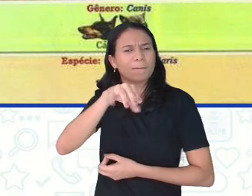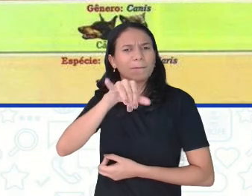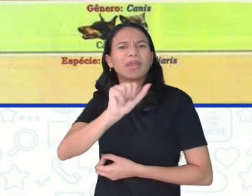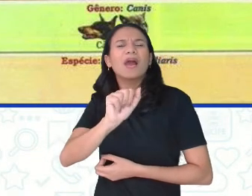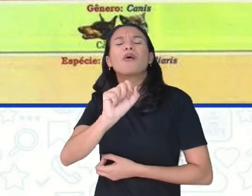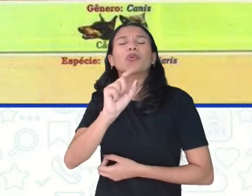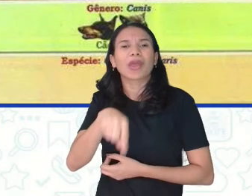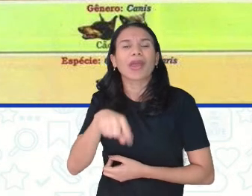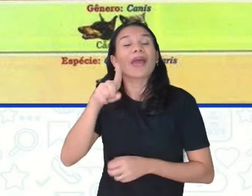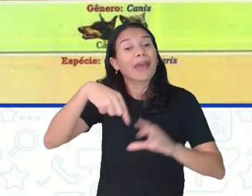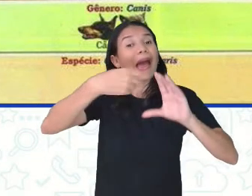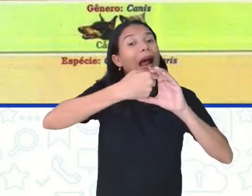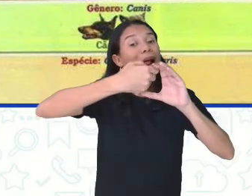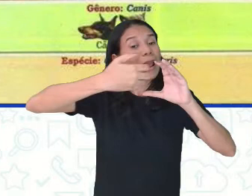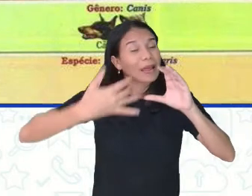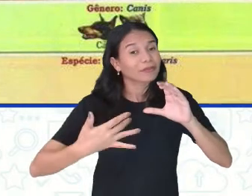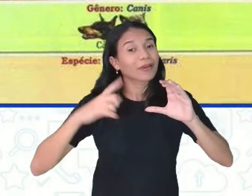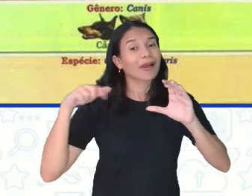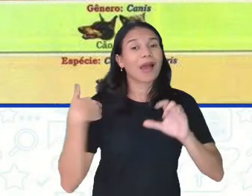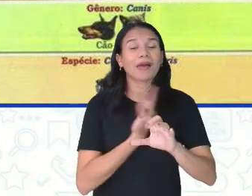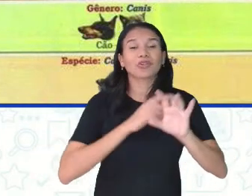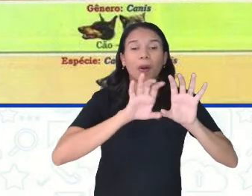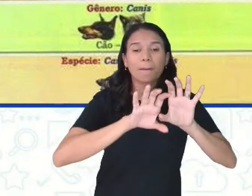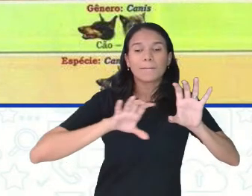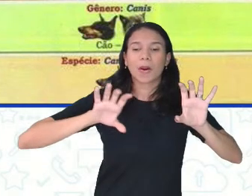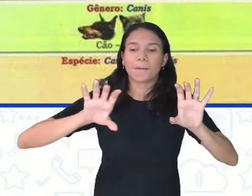vai dizer para a gente que nós estamos